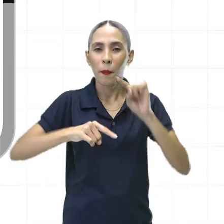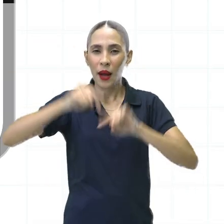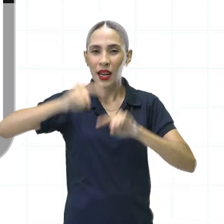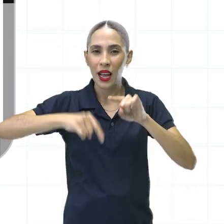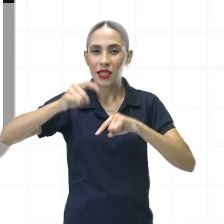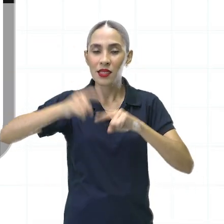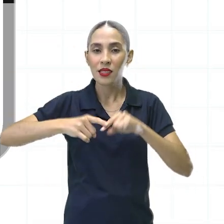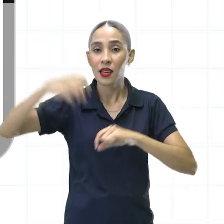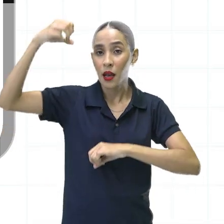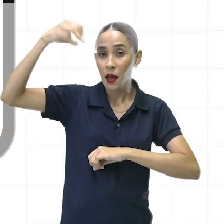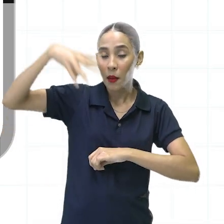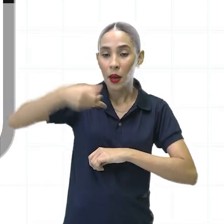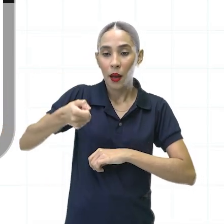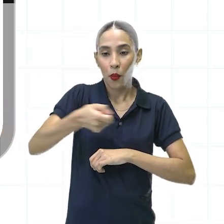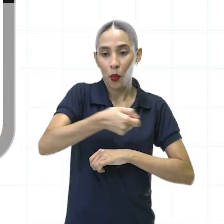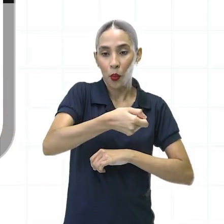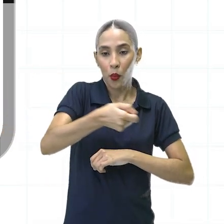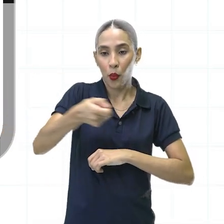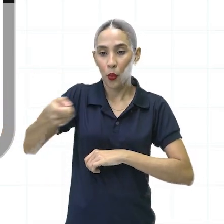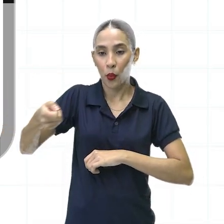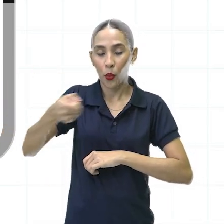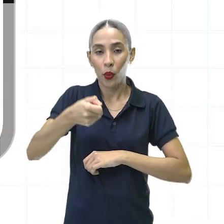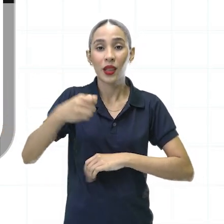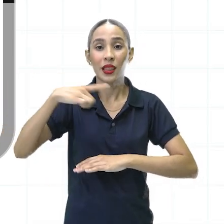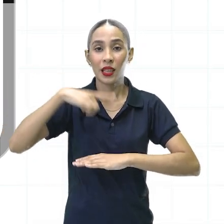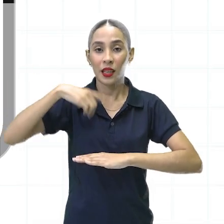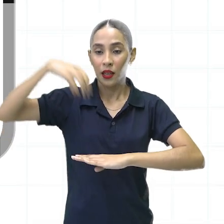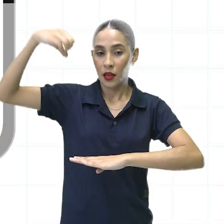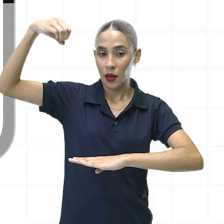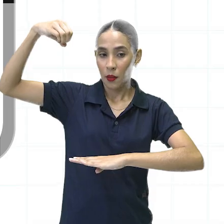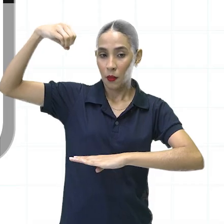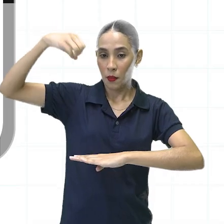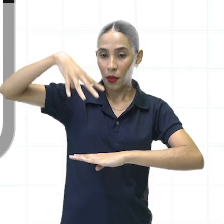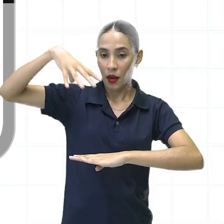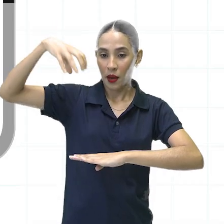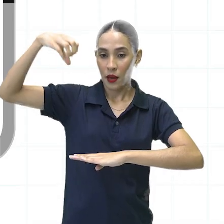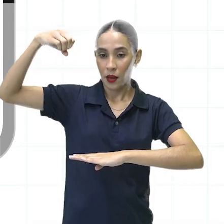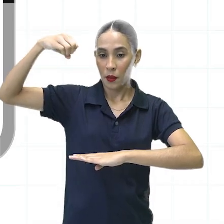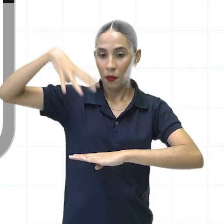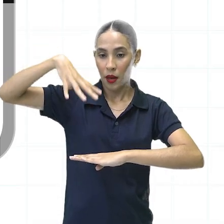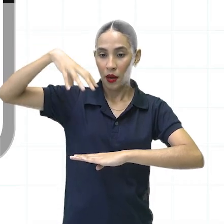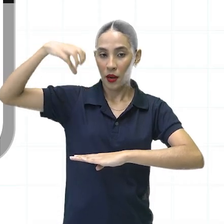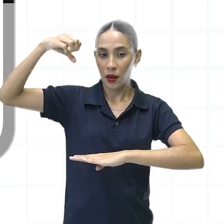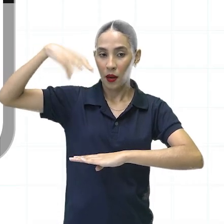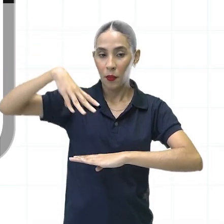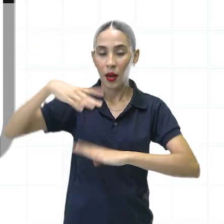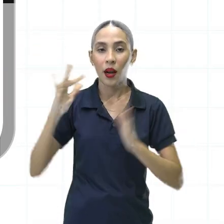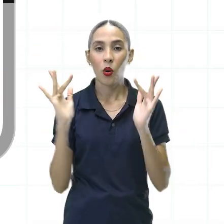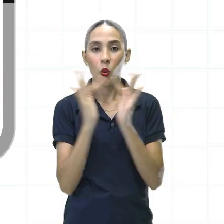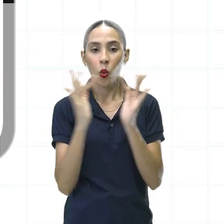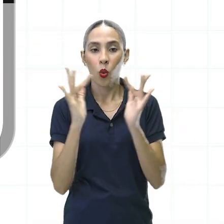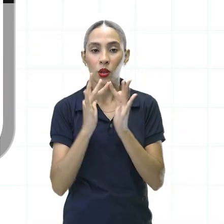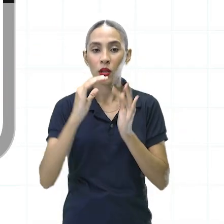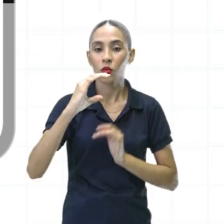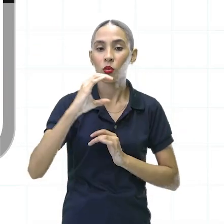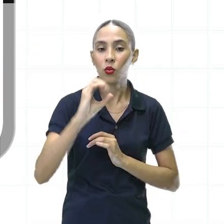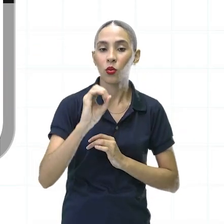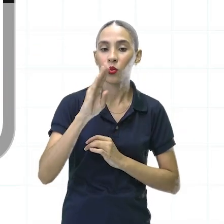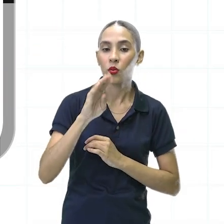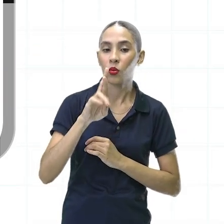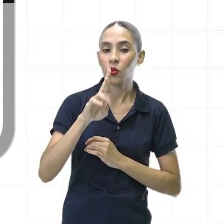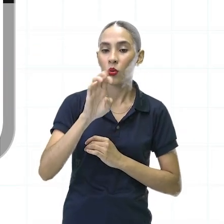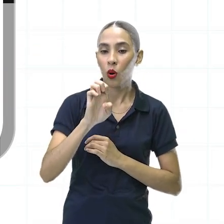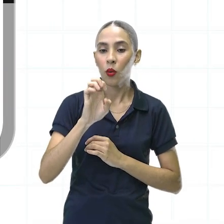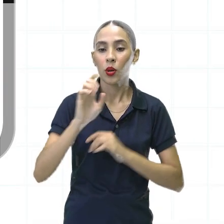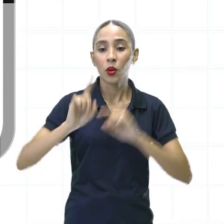lanterna, ela atinge a superfície do cobre, por exemplo, tá certo? Nós temos aí, ó, que